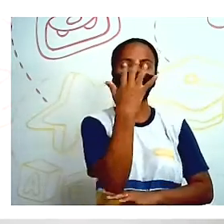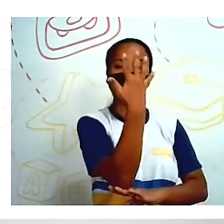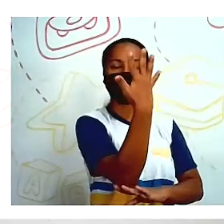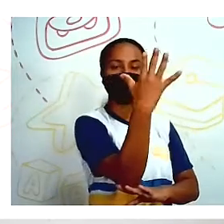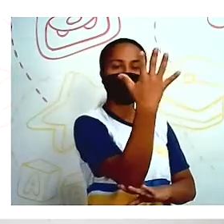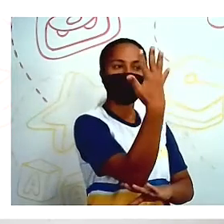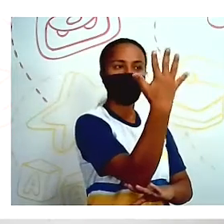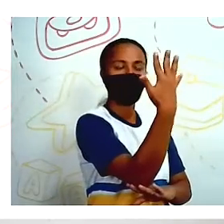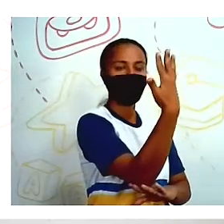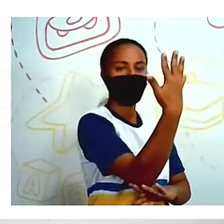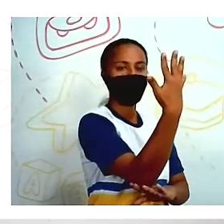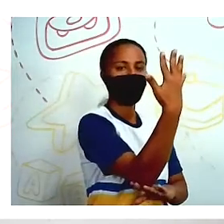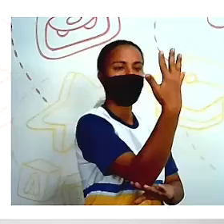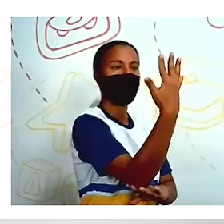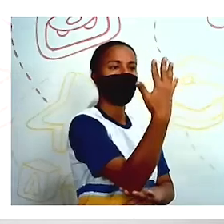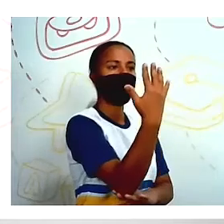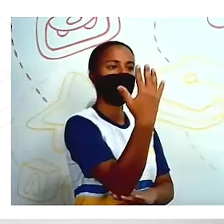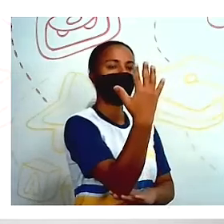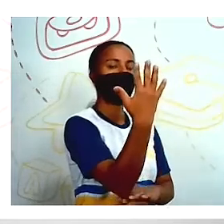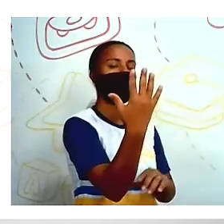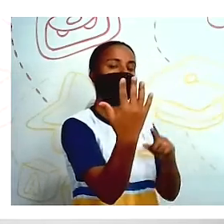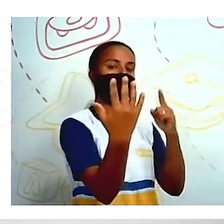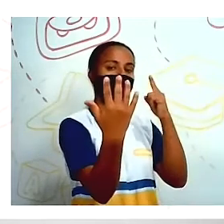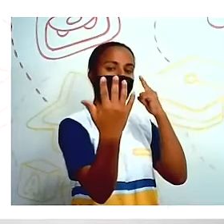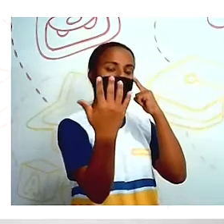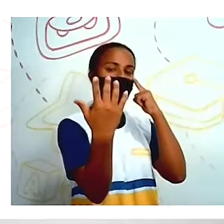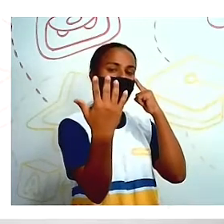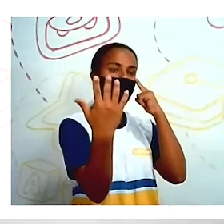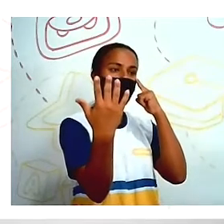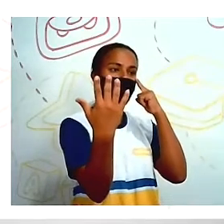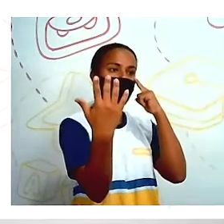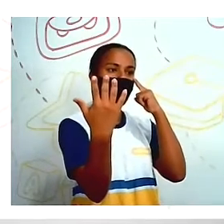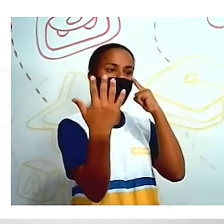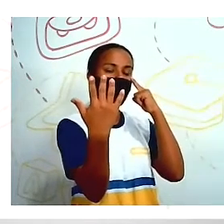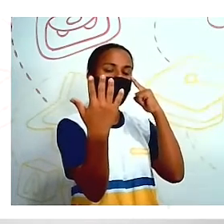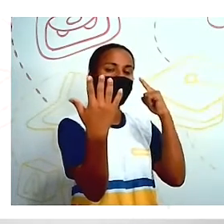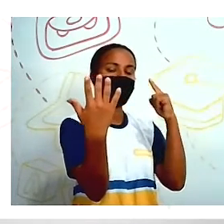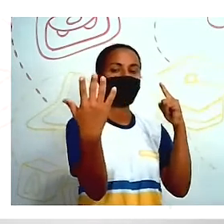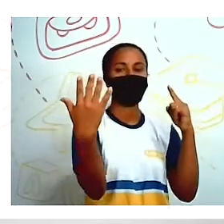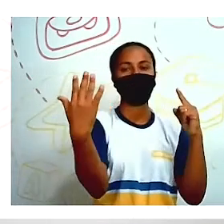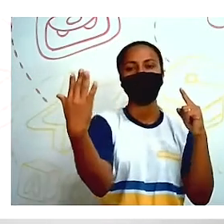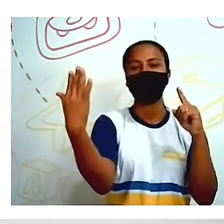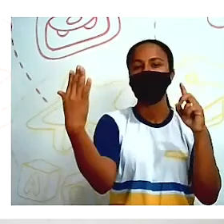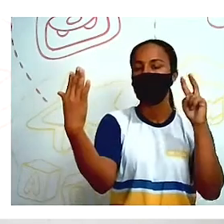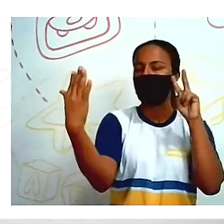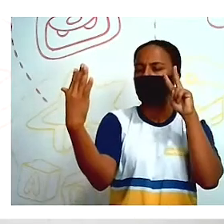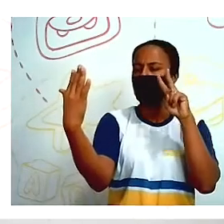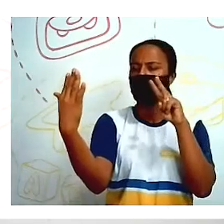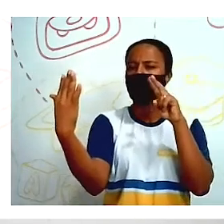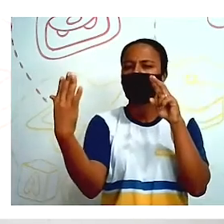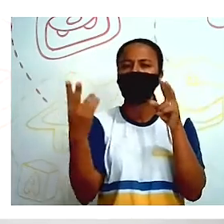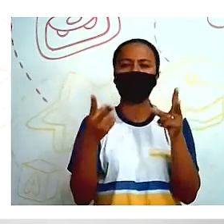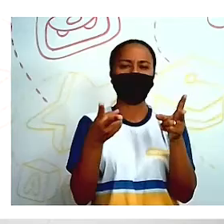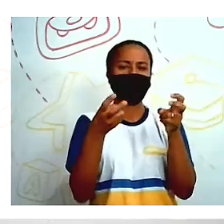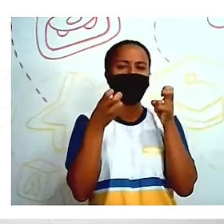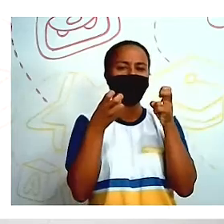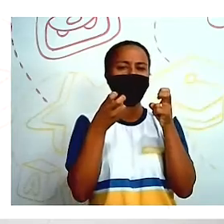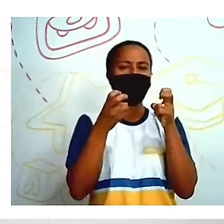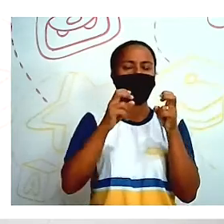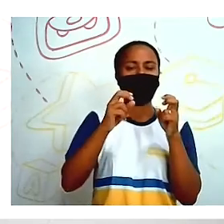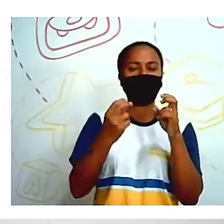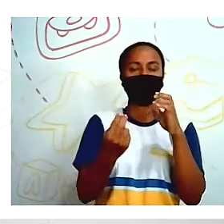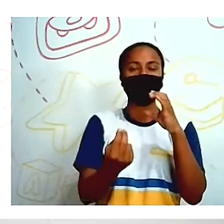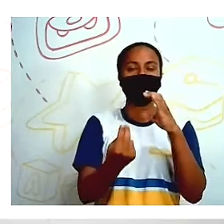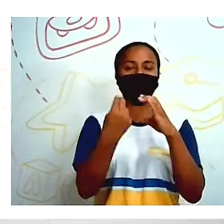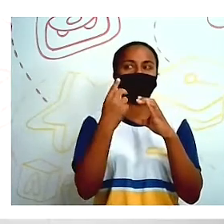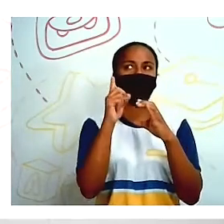árvore, que o nosso cristalino, a imagem entra pelo cristalino de forma invertida, porém, quando ele é enviado